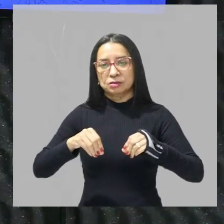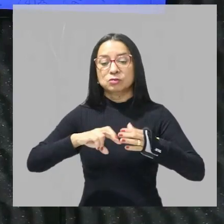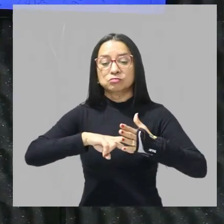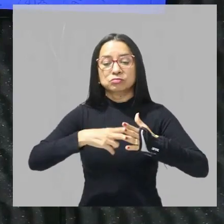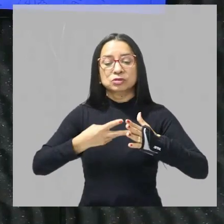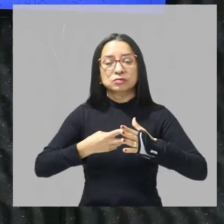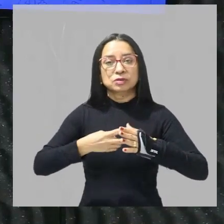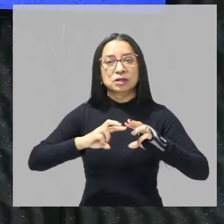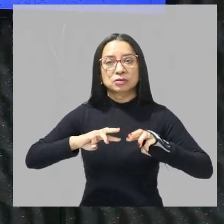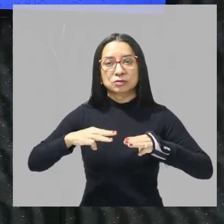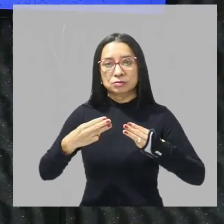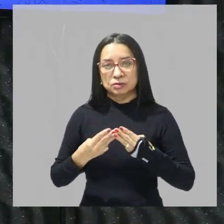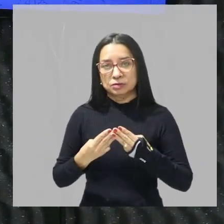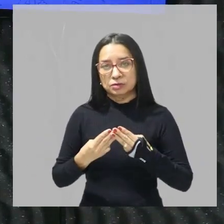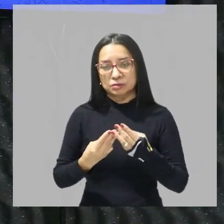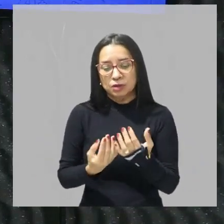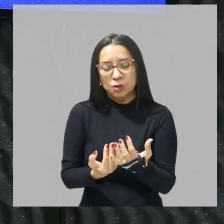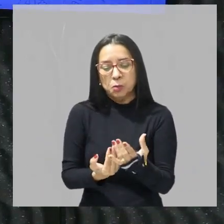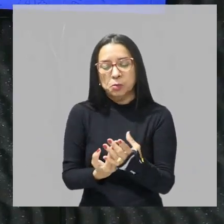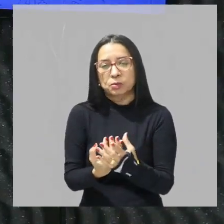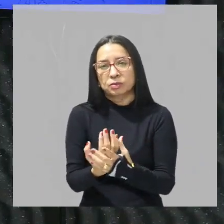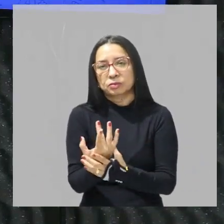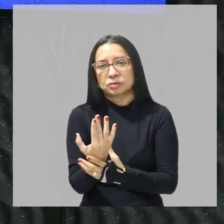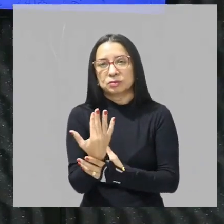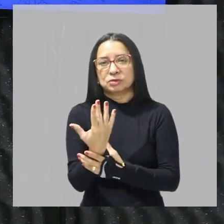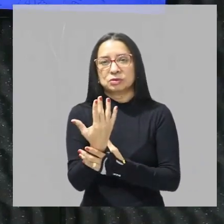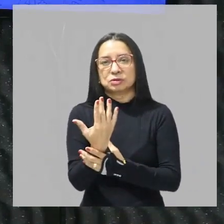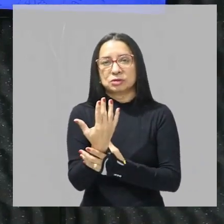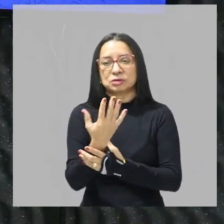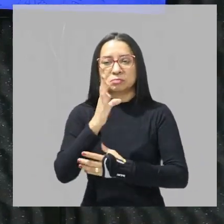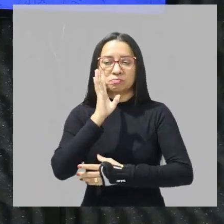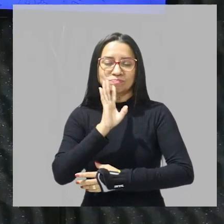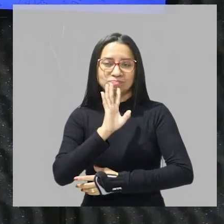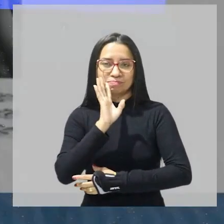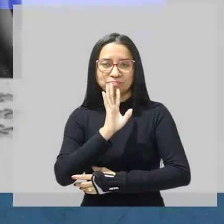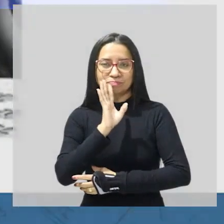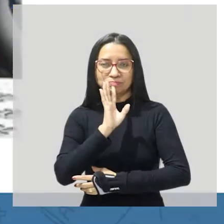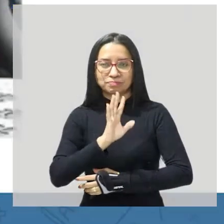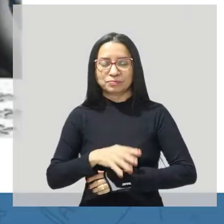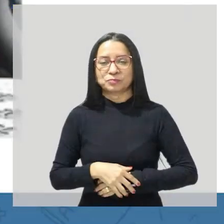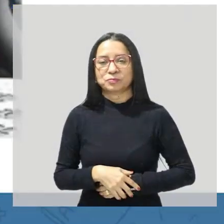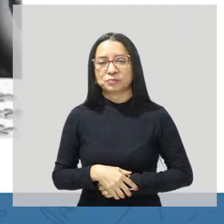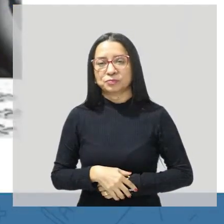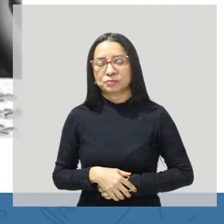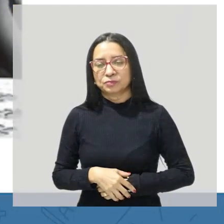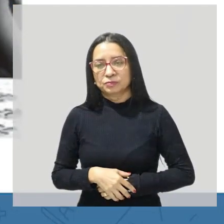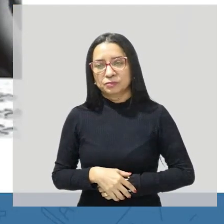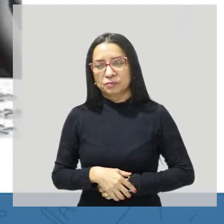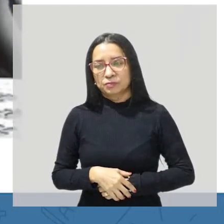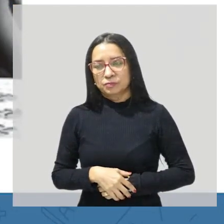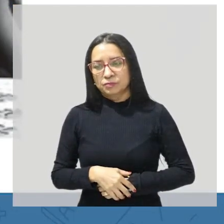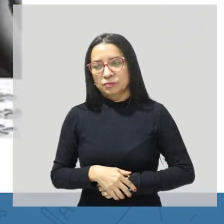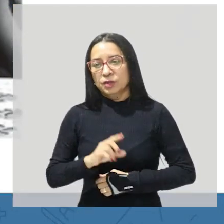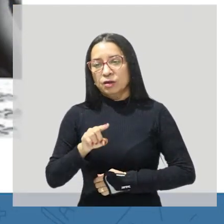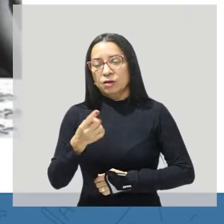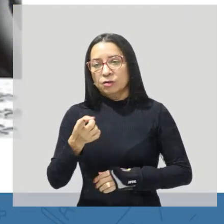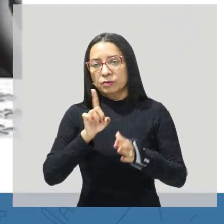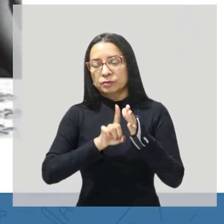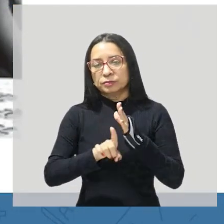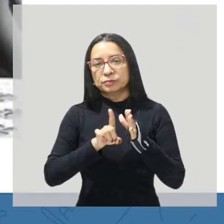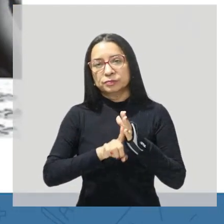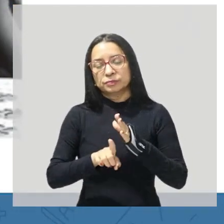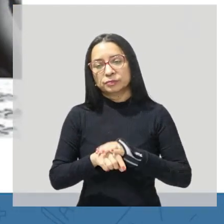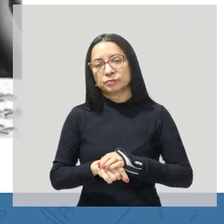inorgânica. E aí vai servir de adubo para as plantinhas, né, pessoal? Olha que coisa legal. Olha só, pessoal, essa próxima questão,